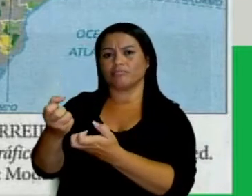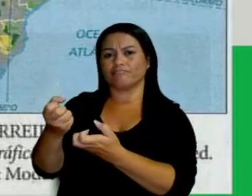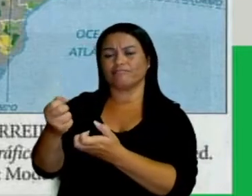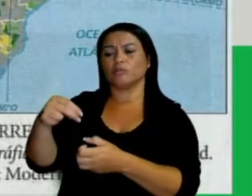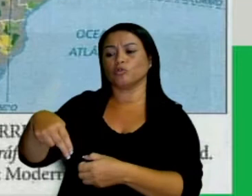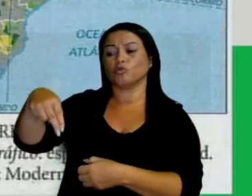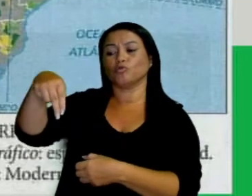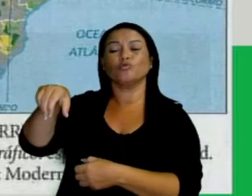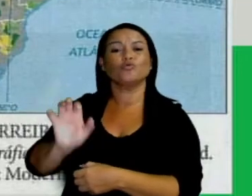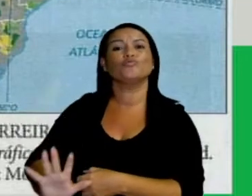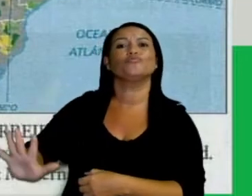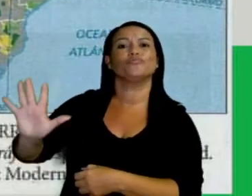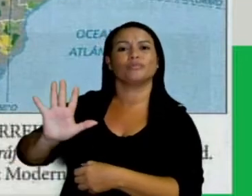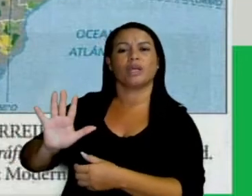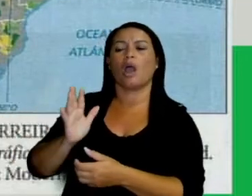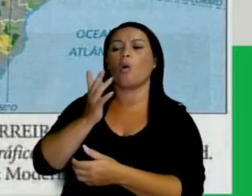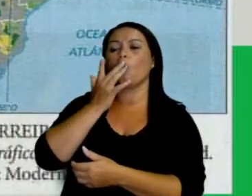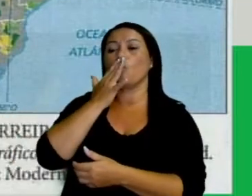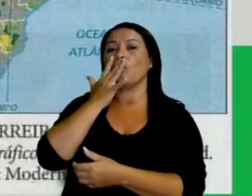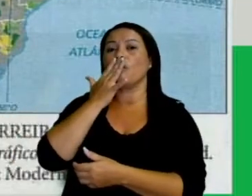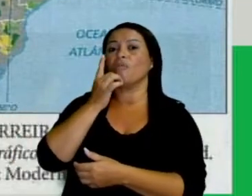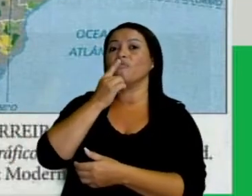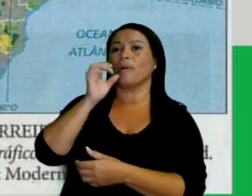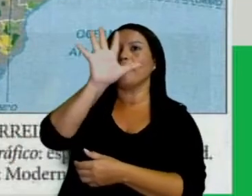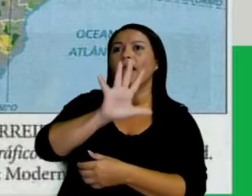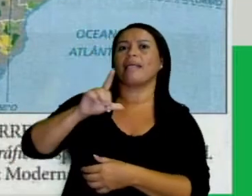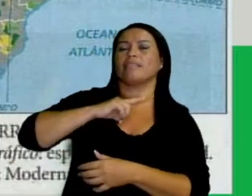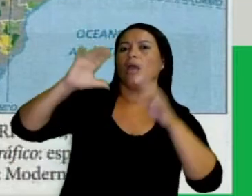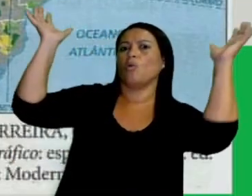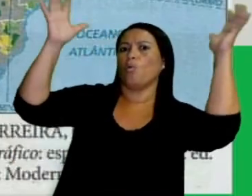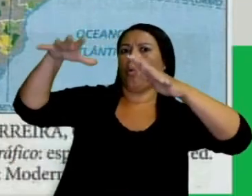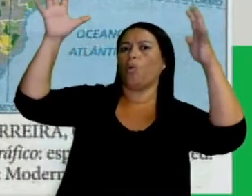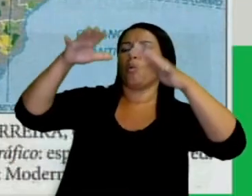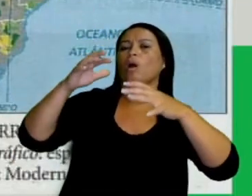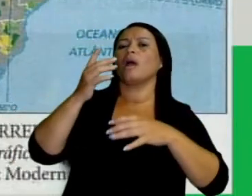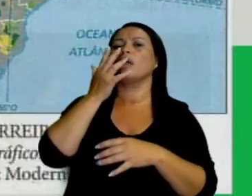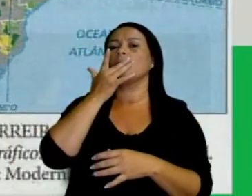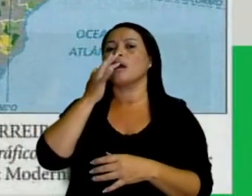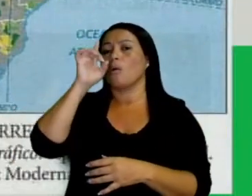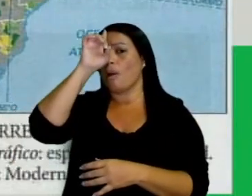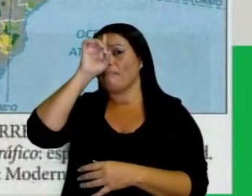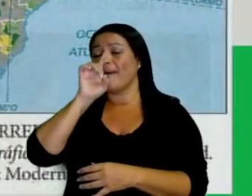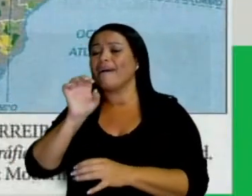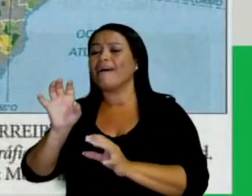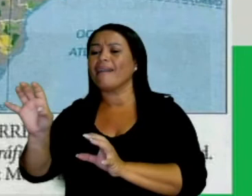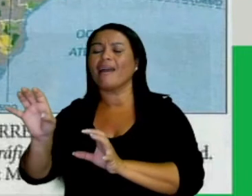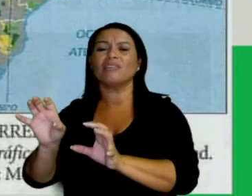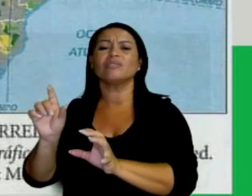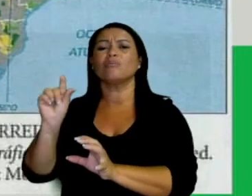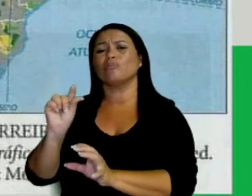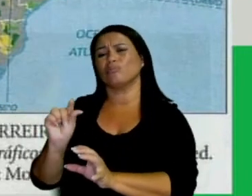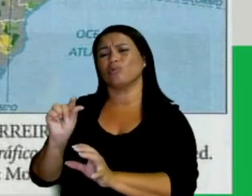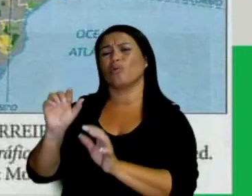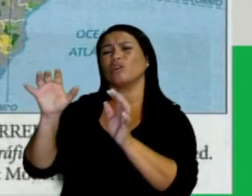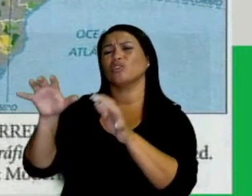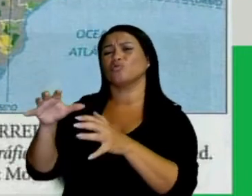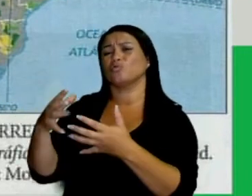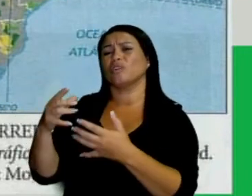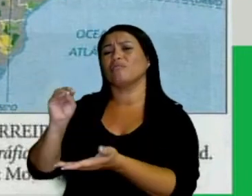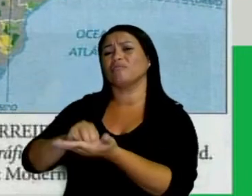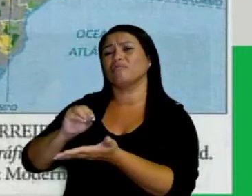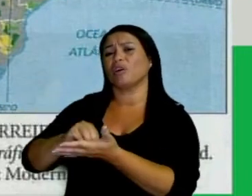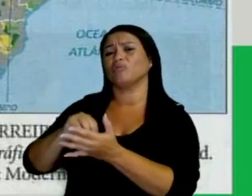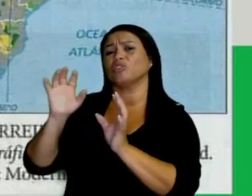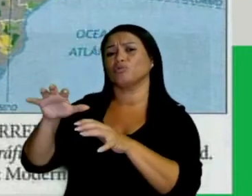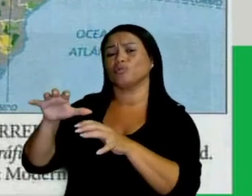já é o oposto, né? Enquanto na região vermelha a gente tem muita chuva, na região amarela aí desse clima semiárido a gente tem uma escassez de chuva